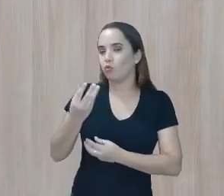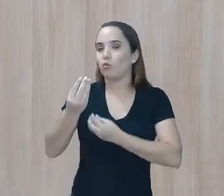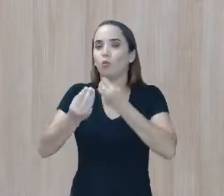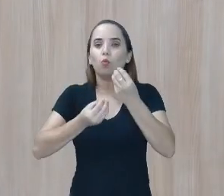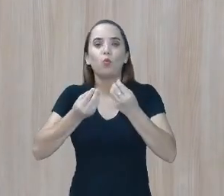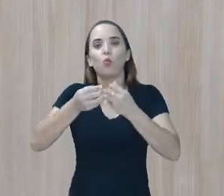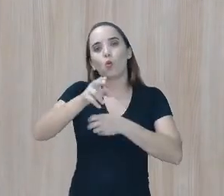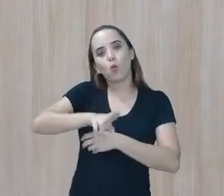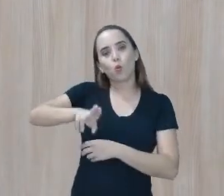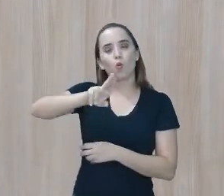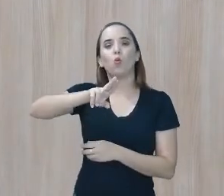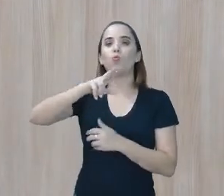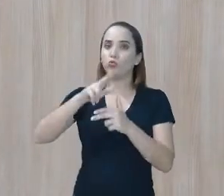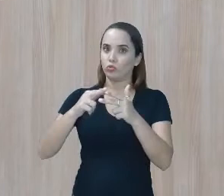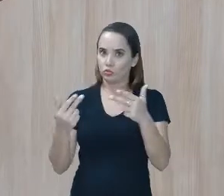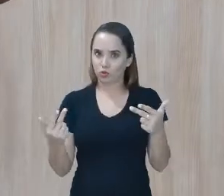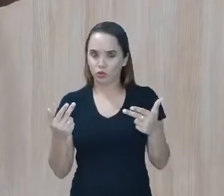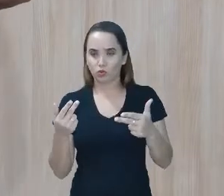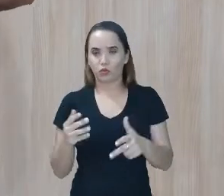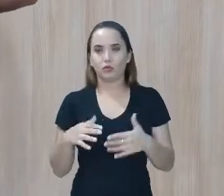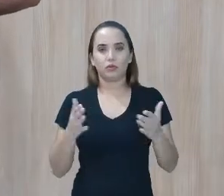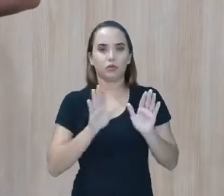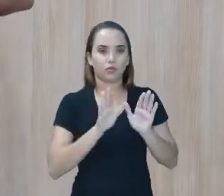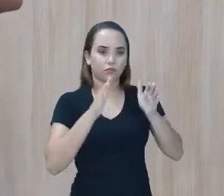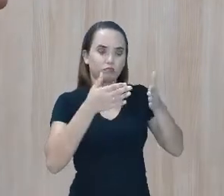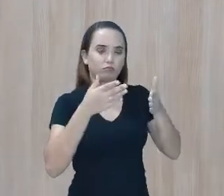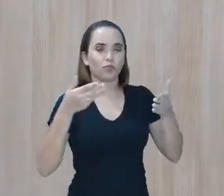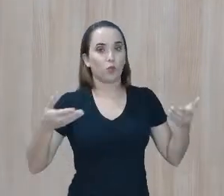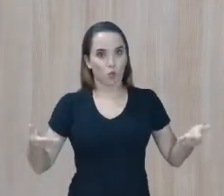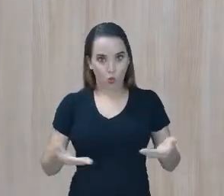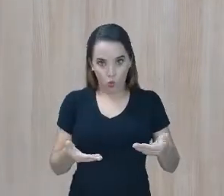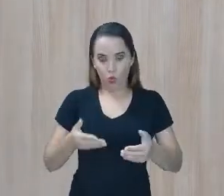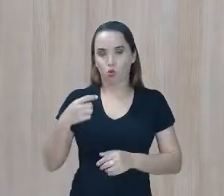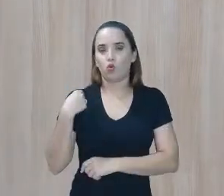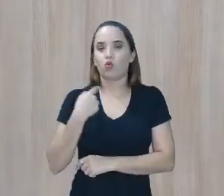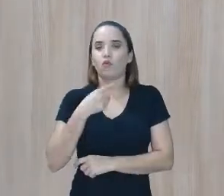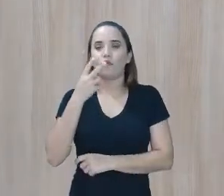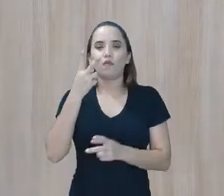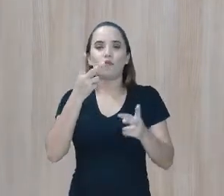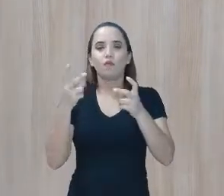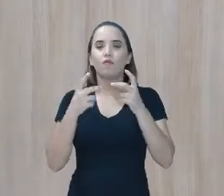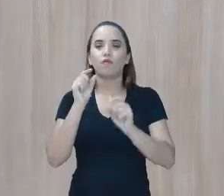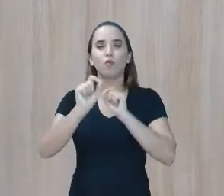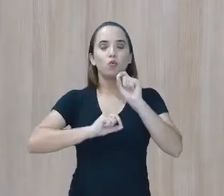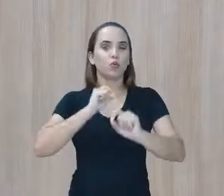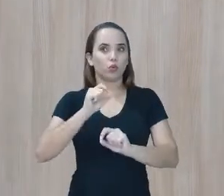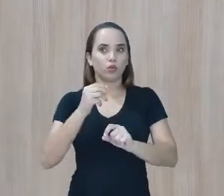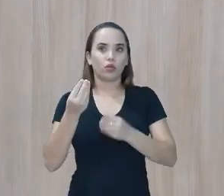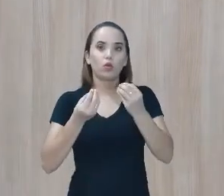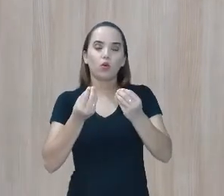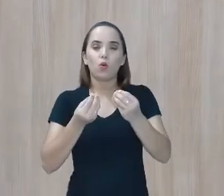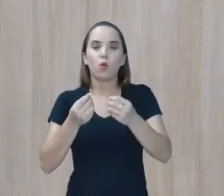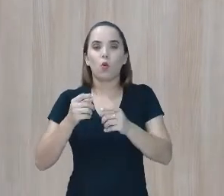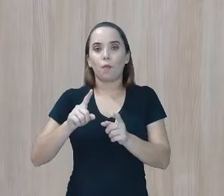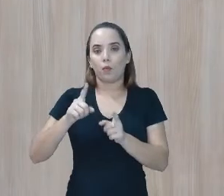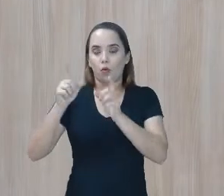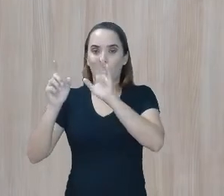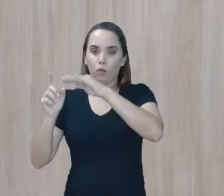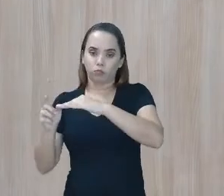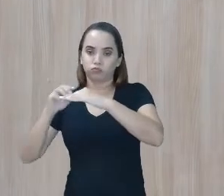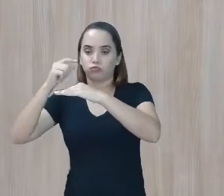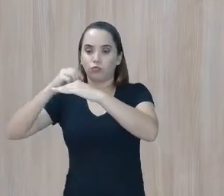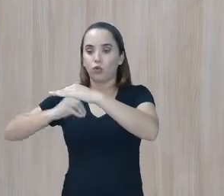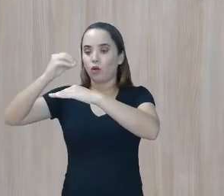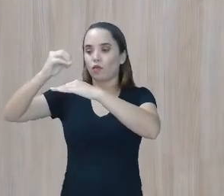posso utilizar essas representações. Especificamente na aula de hoje, a gente vai ver como é que o número numa forma de fração